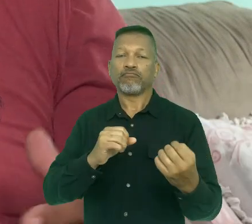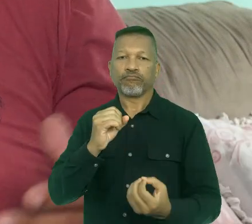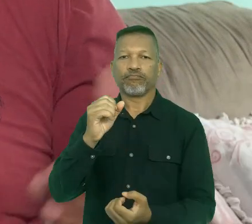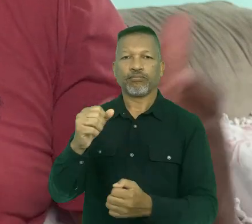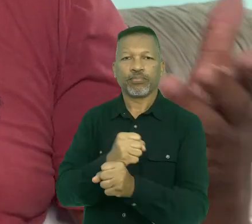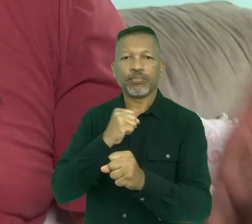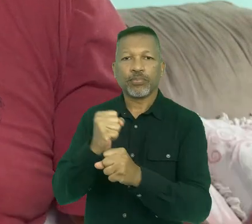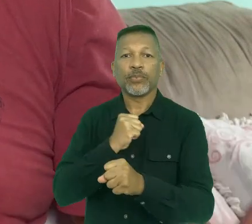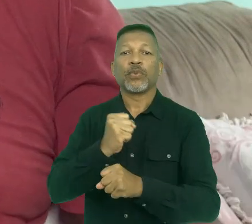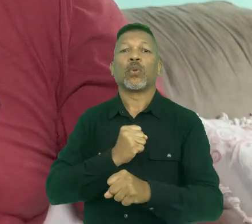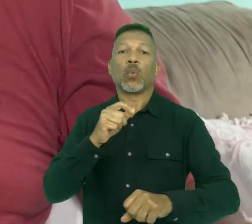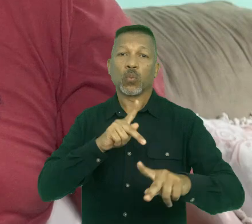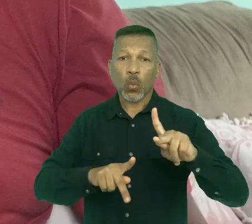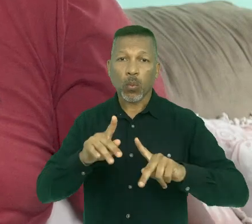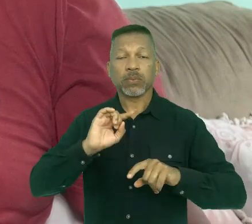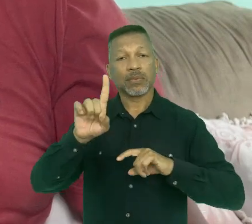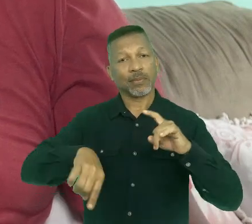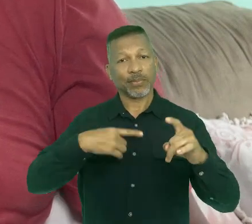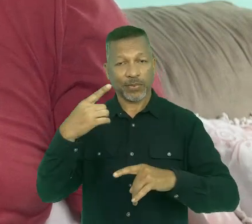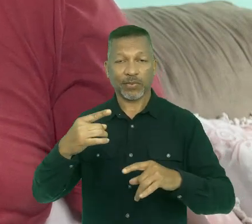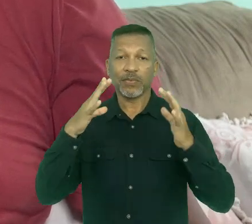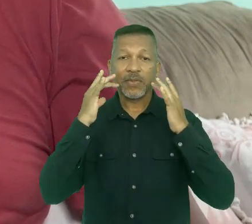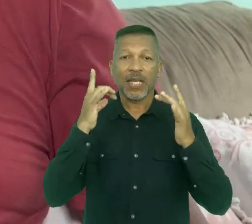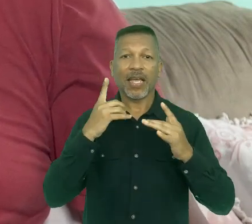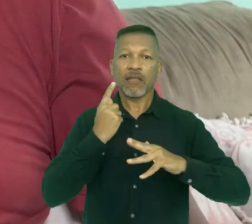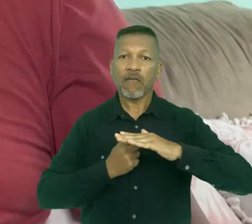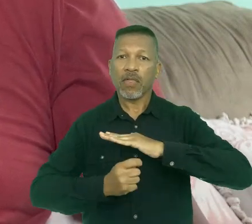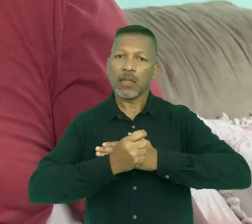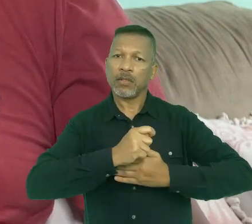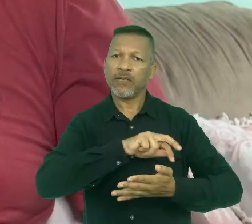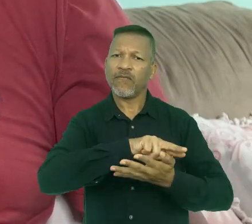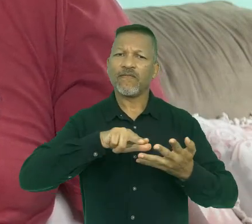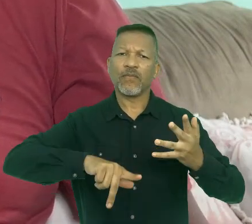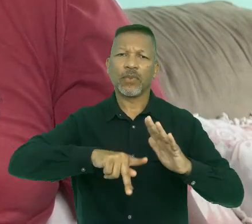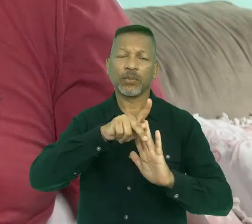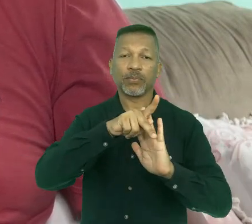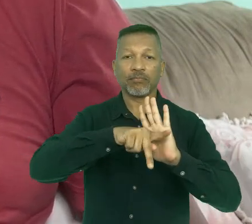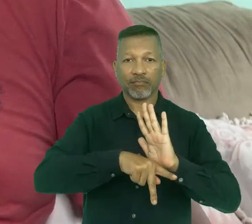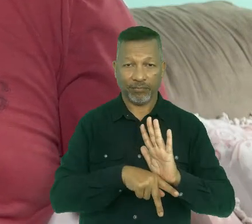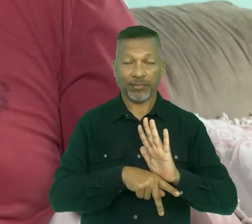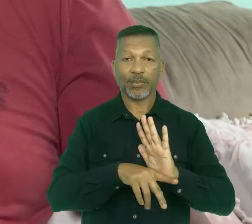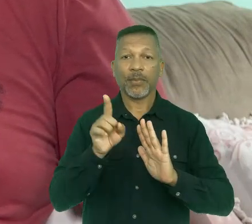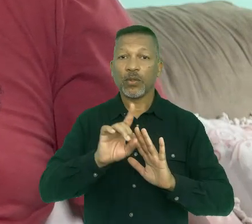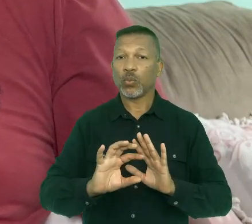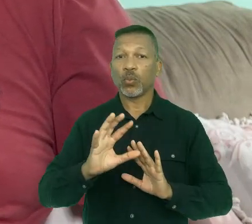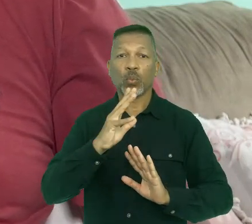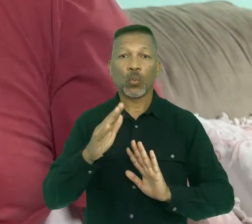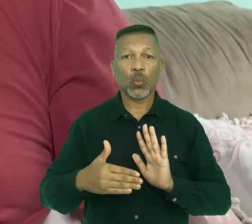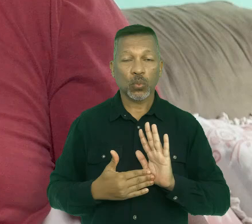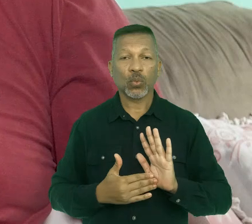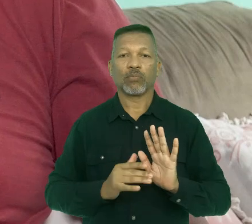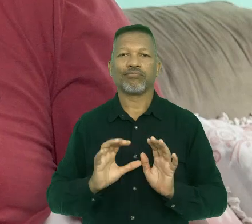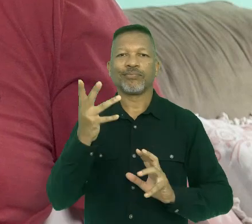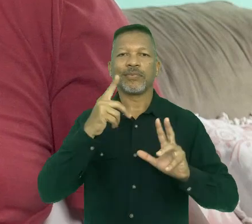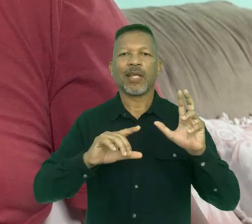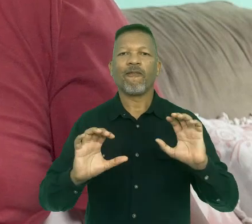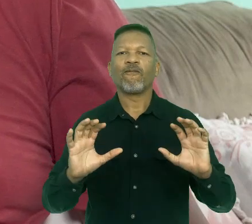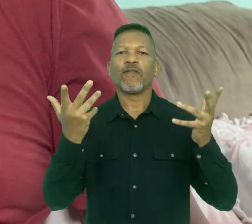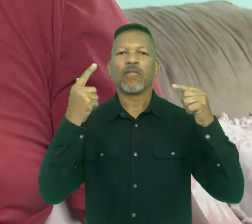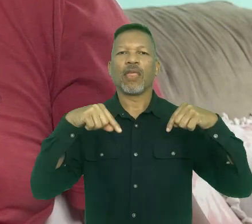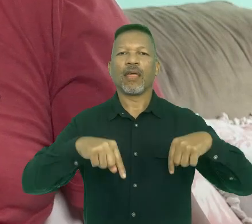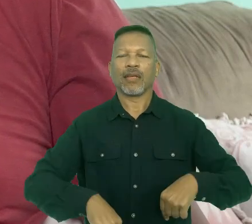o shopping e construíram o teatro. Então, os meninos começaram a investir muito em projetos, e em tudo, e acontecia